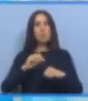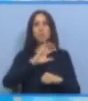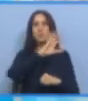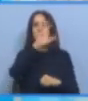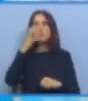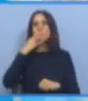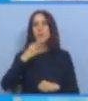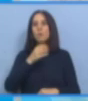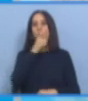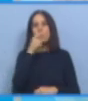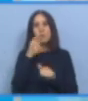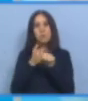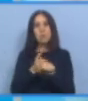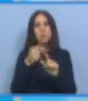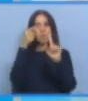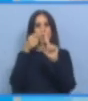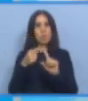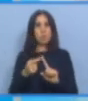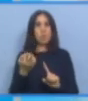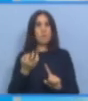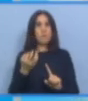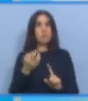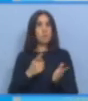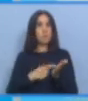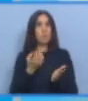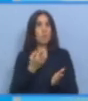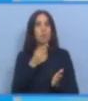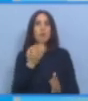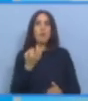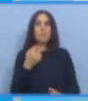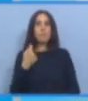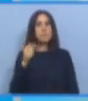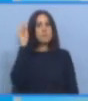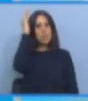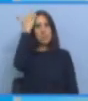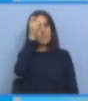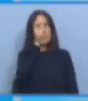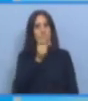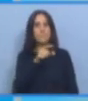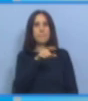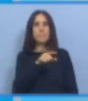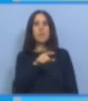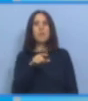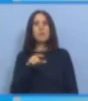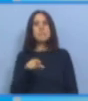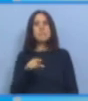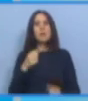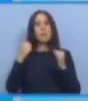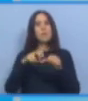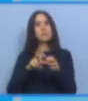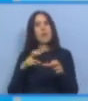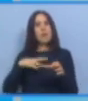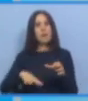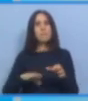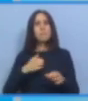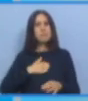países se comprometeram com metas, inclusive os Estados Unidos, apesar do presidente Trump querer sair do acordo.